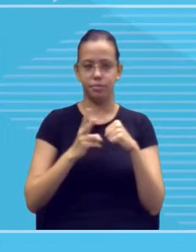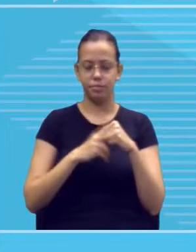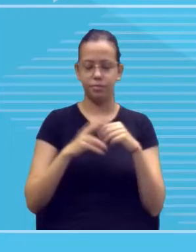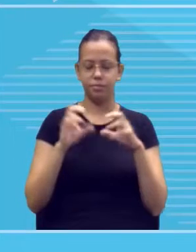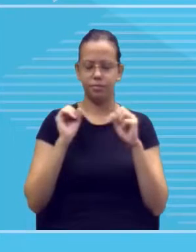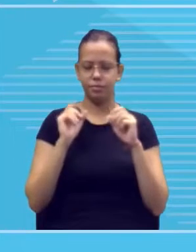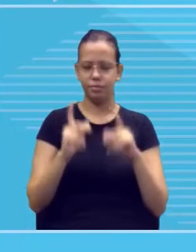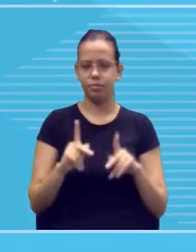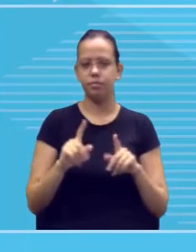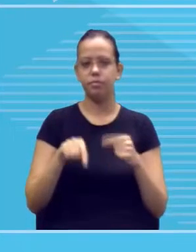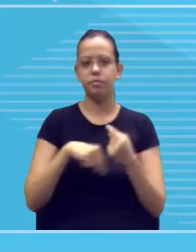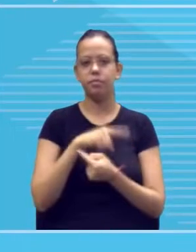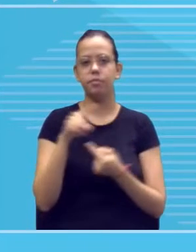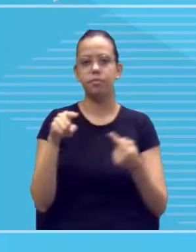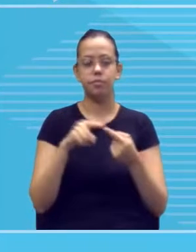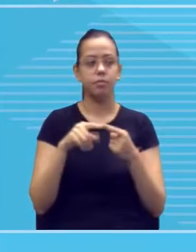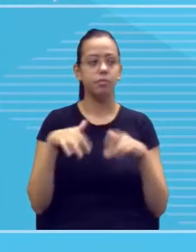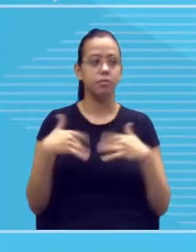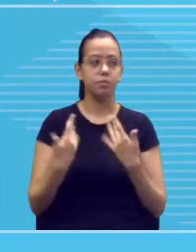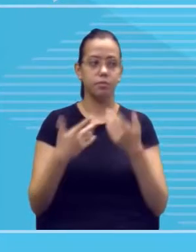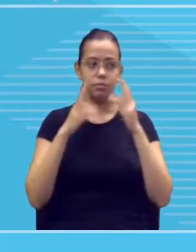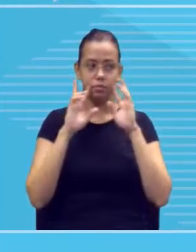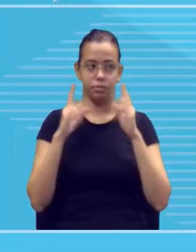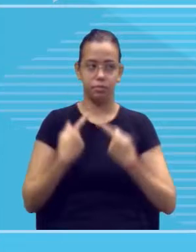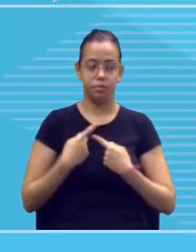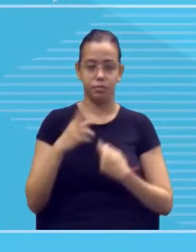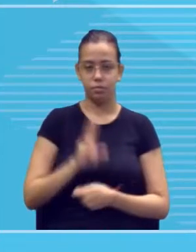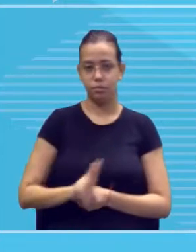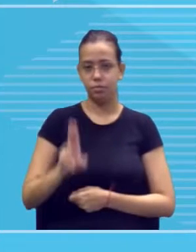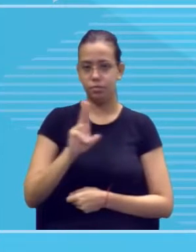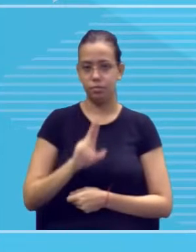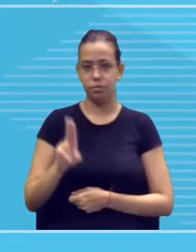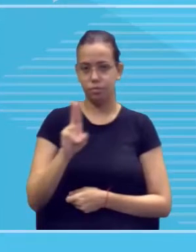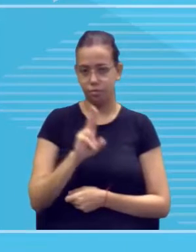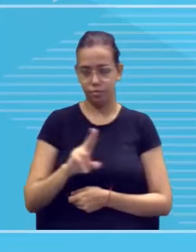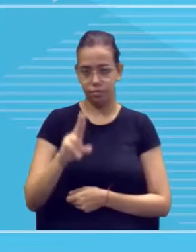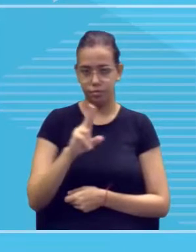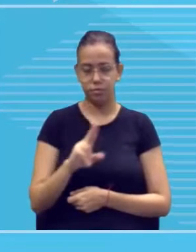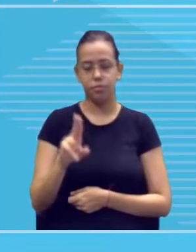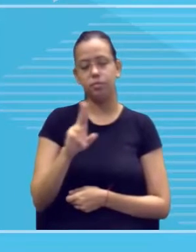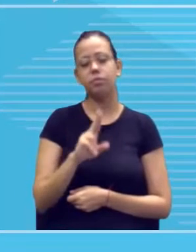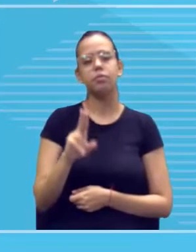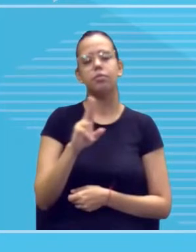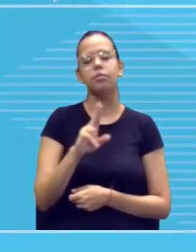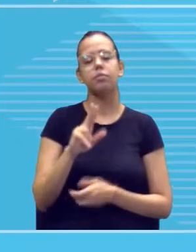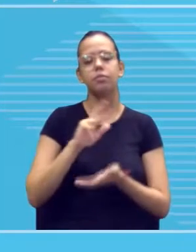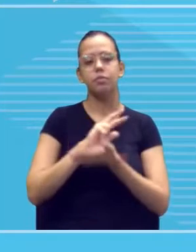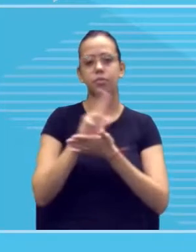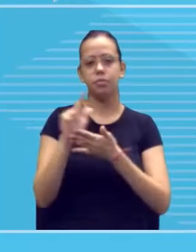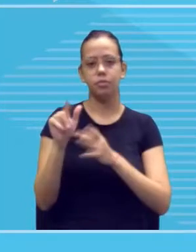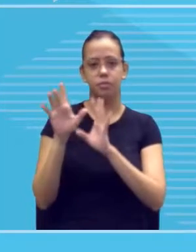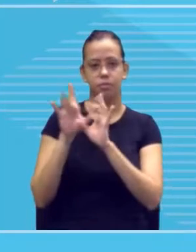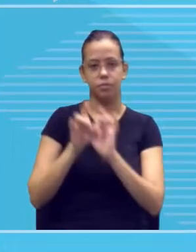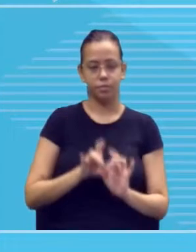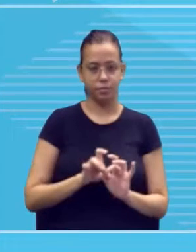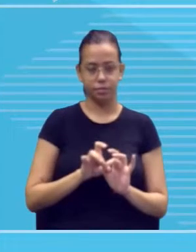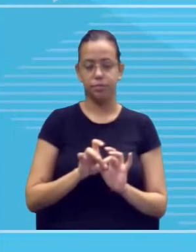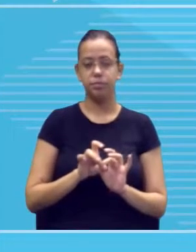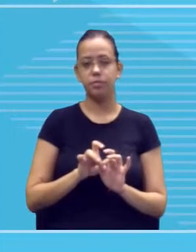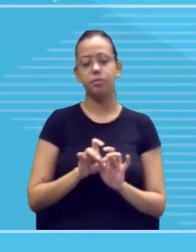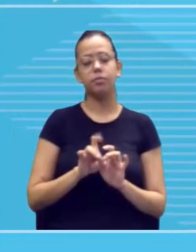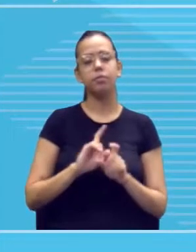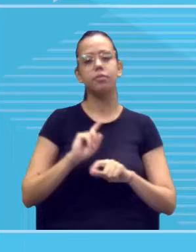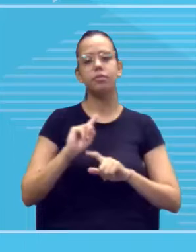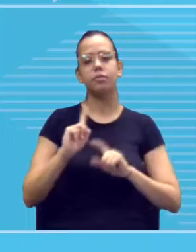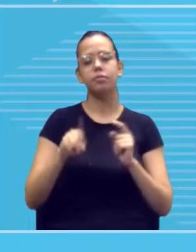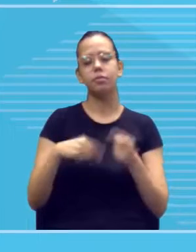e quanto ao nosso objetivo a gente vai reconhecer os usos e as aplicações desses verbos modais nos diversos contextos e